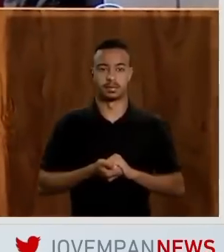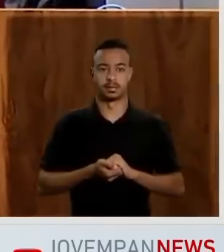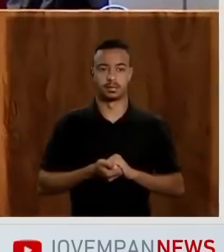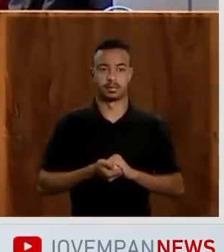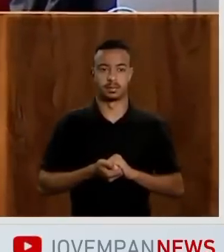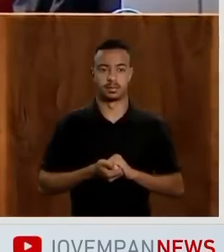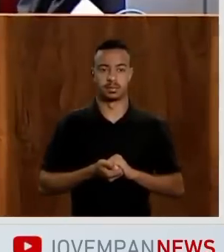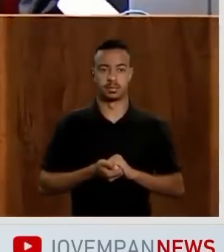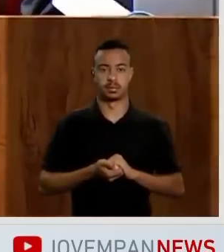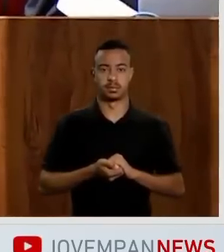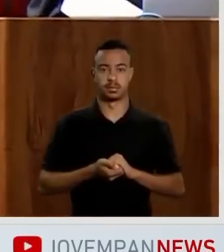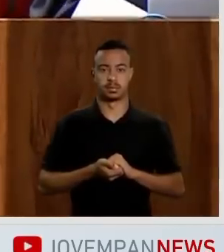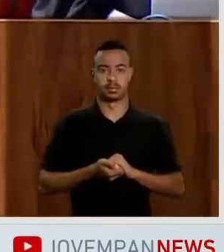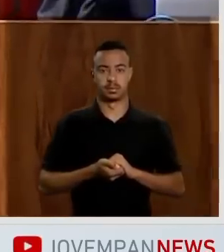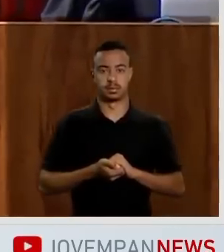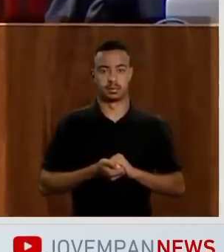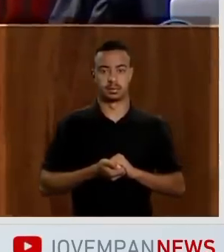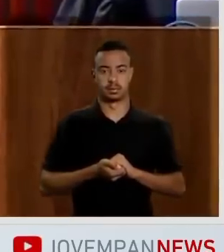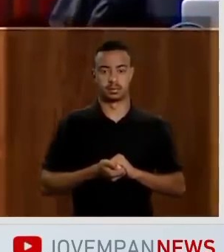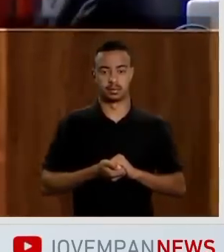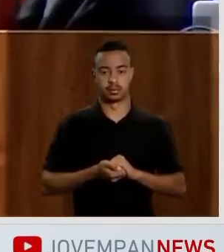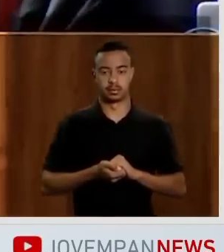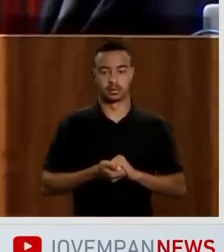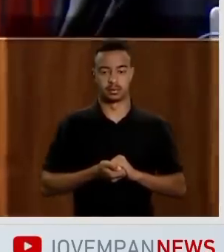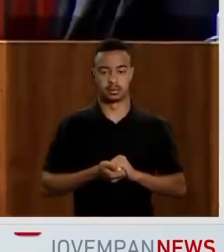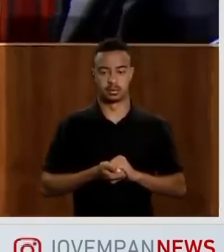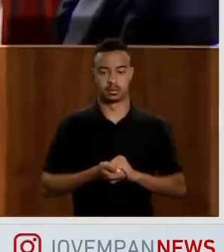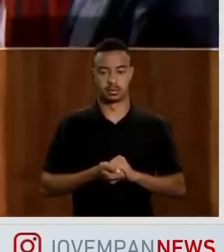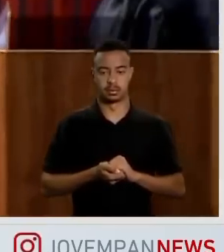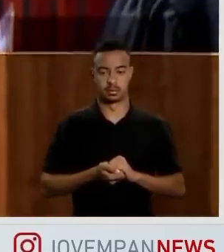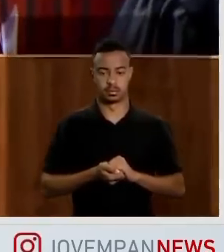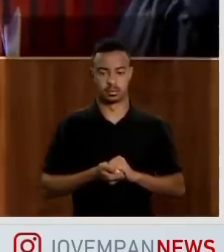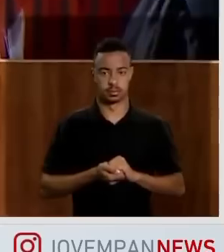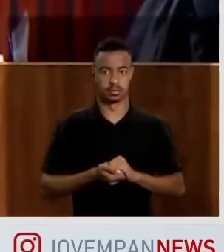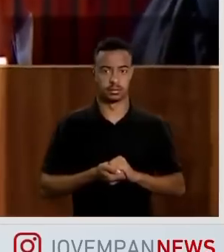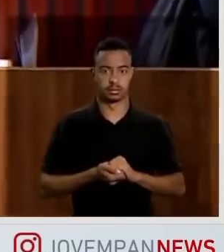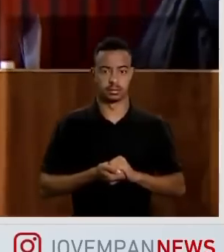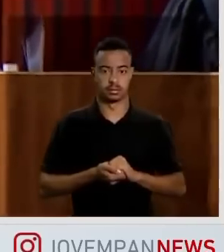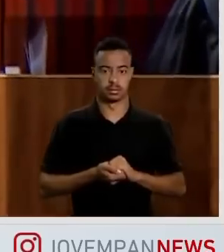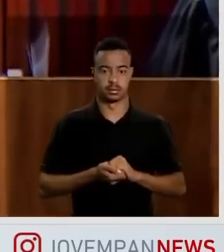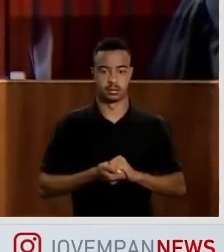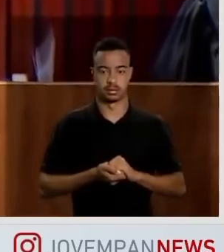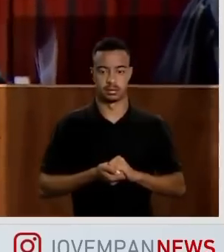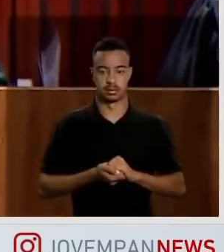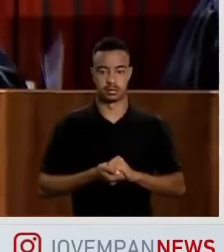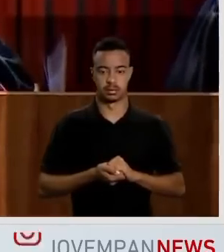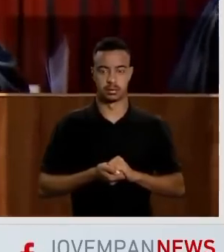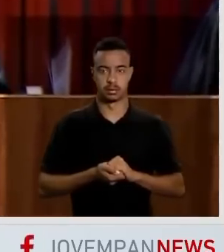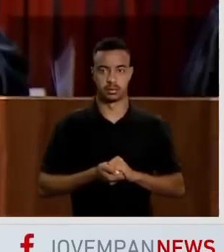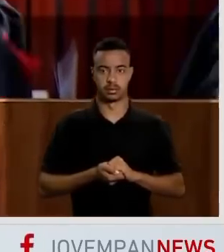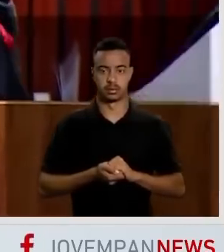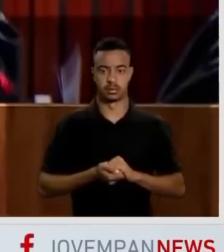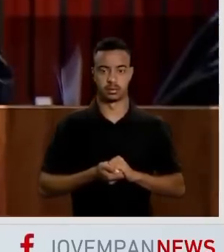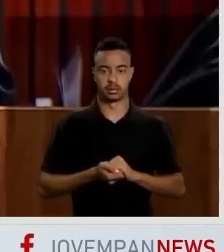Lava Jato. Quando a Lava Jato deixou de investigar fatos e passou a investigar pessoas e concentrar sua investigação com